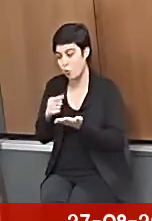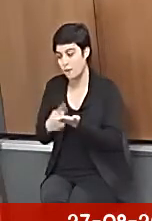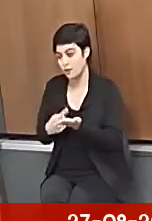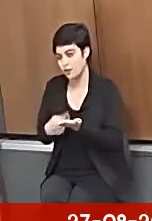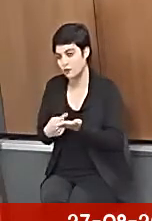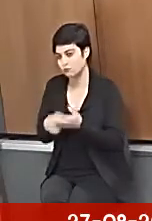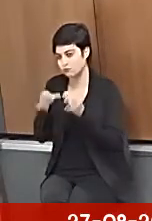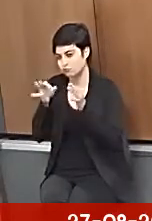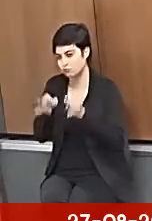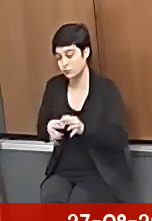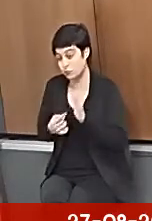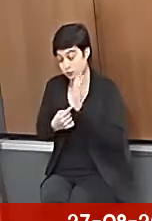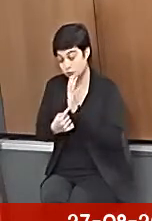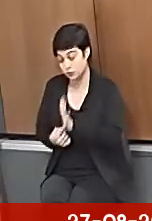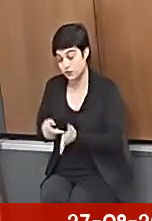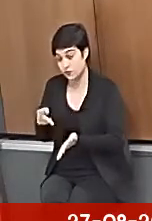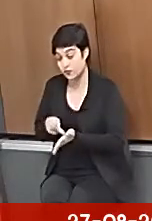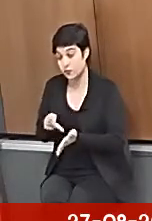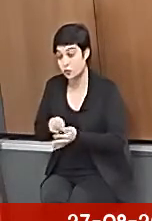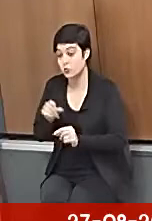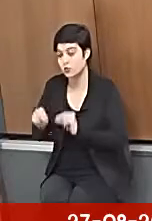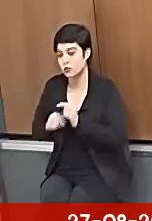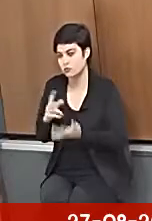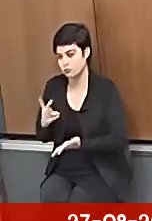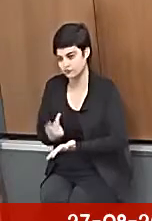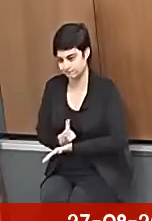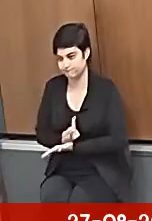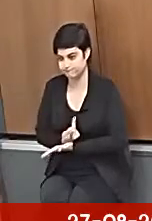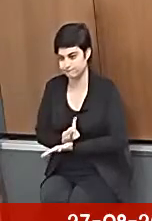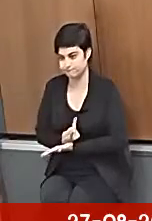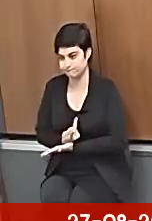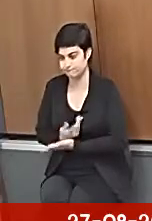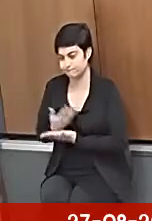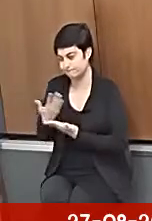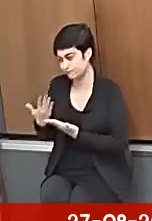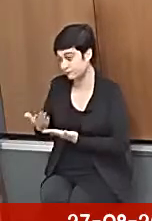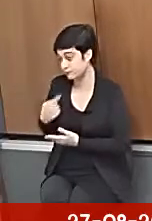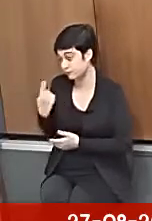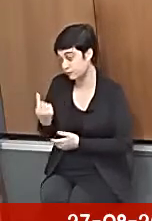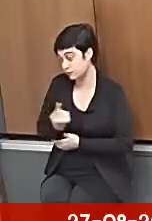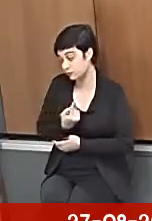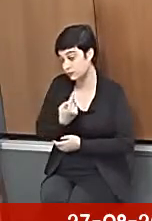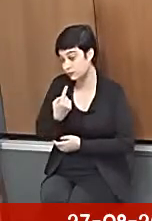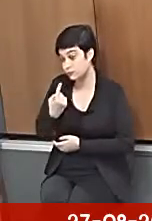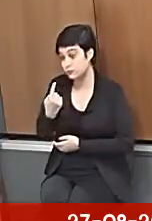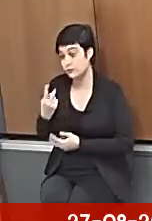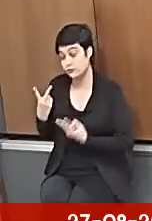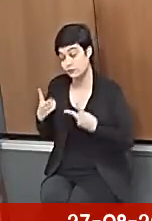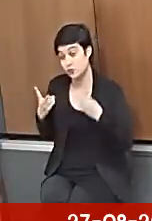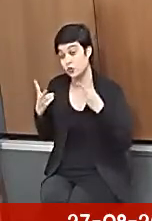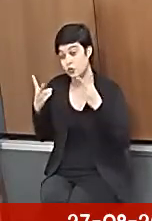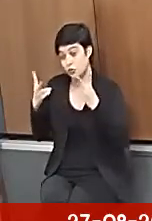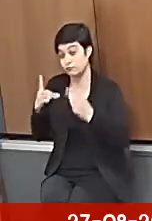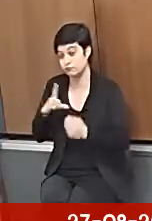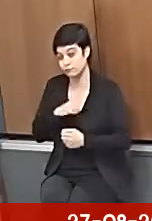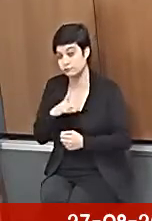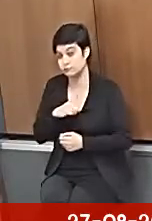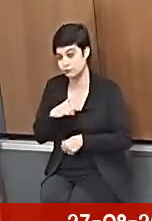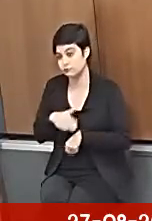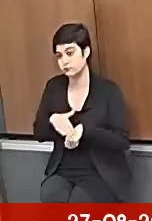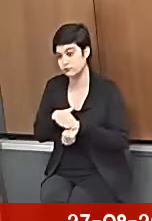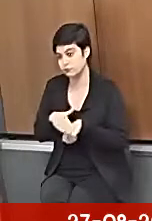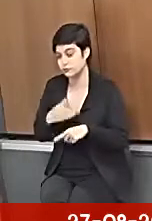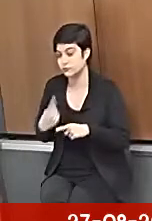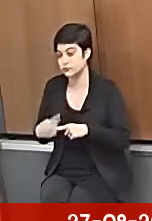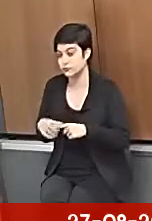atenção para essa questão e rocco a gente sai daqui com essa grande vitória dia